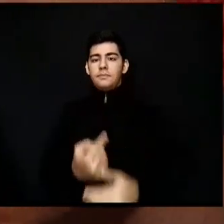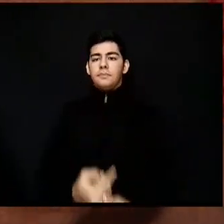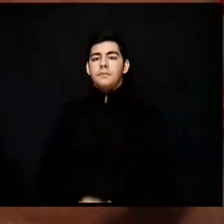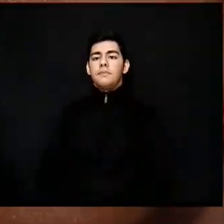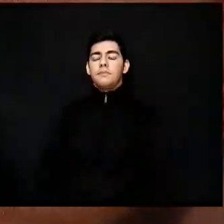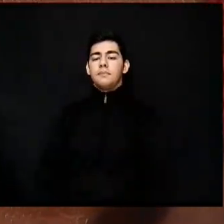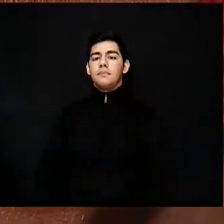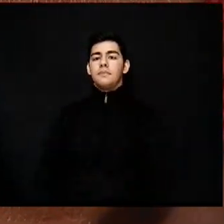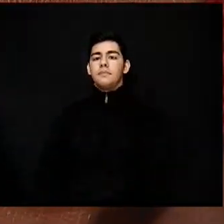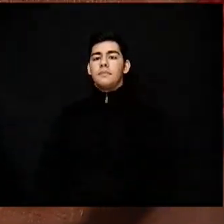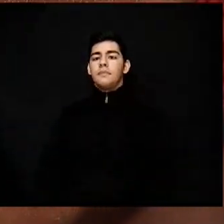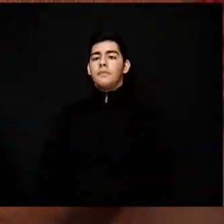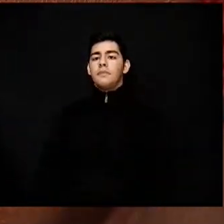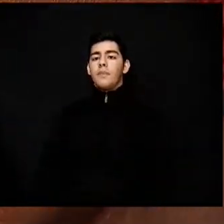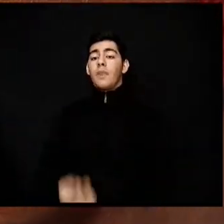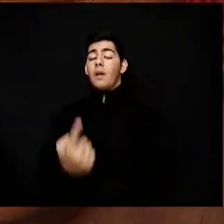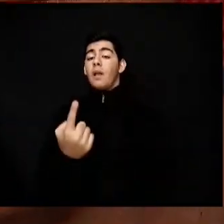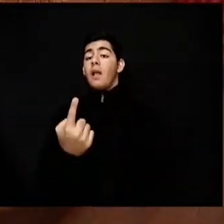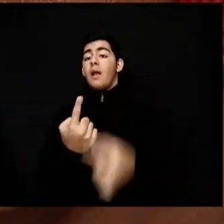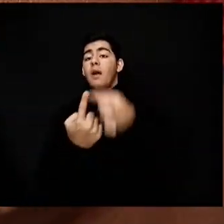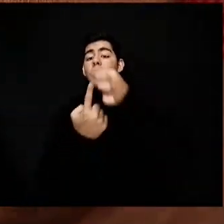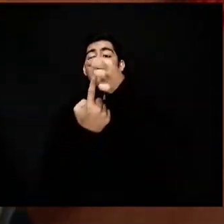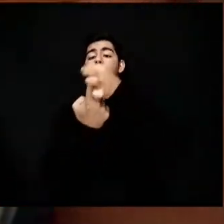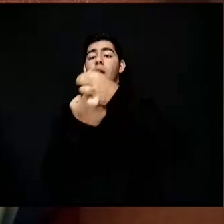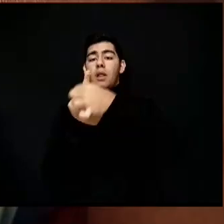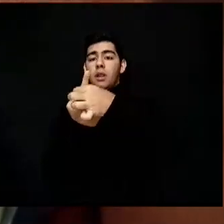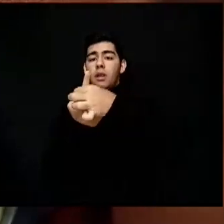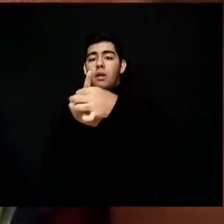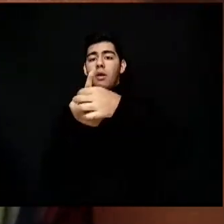brinco com a saidinha,